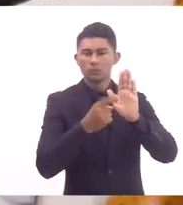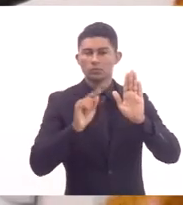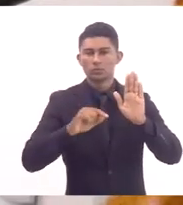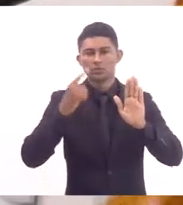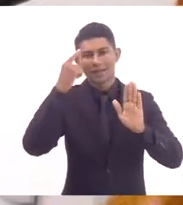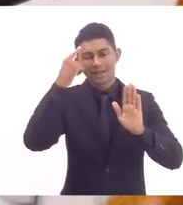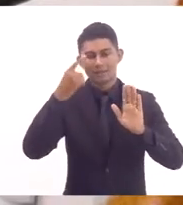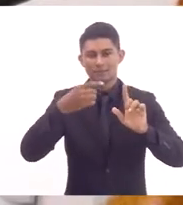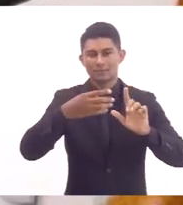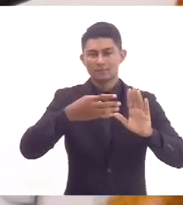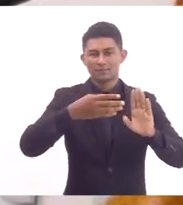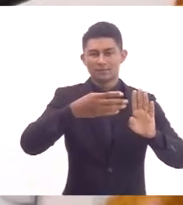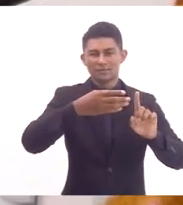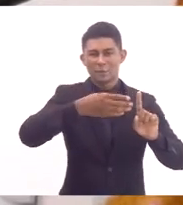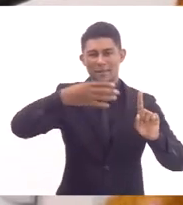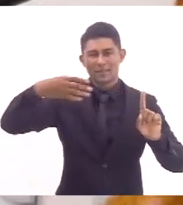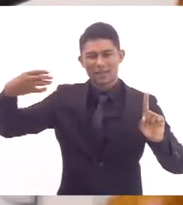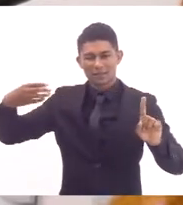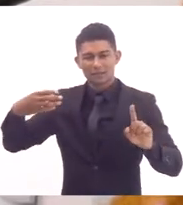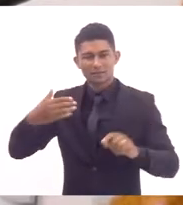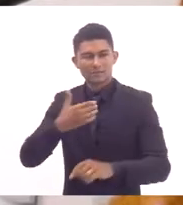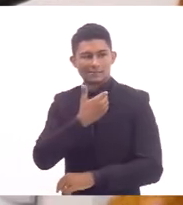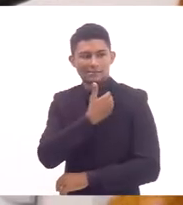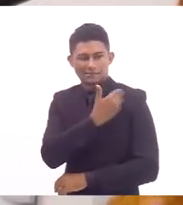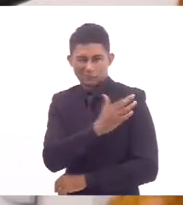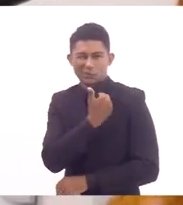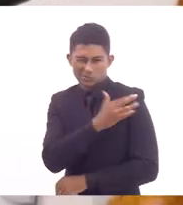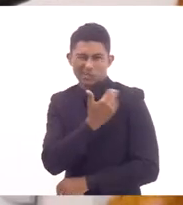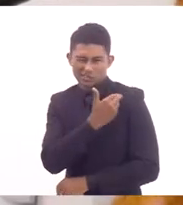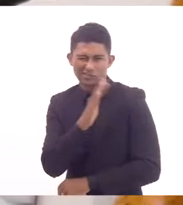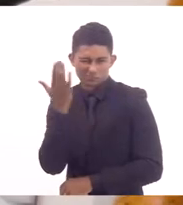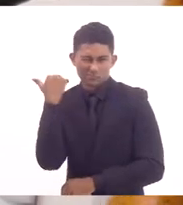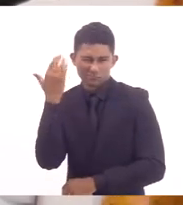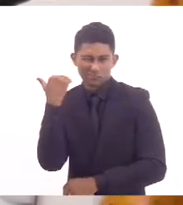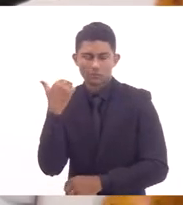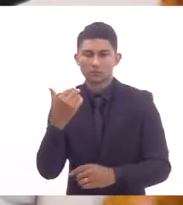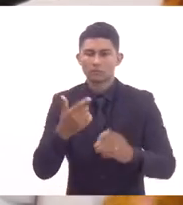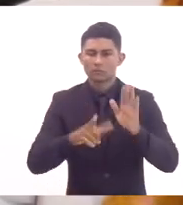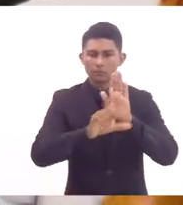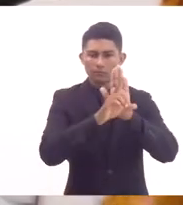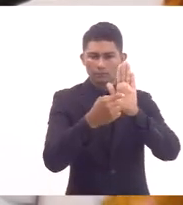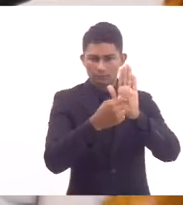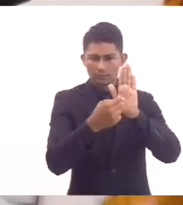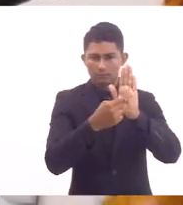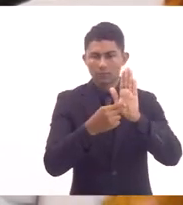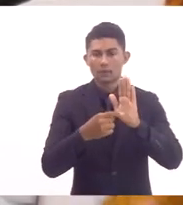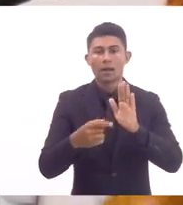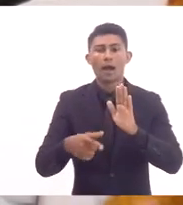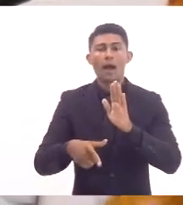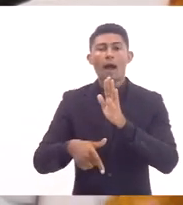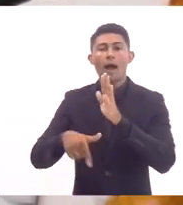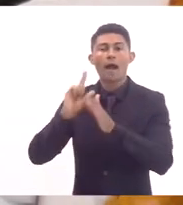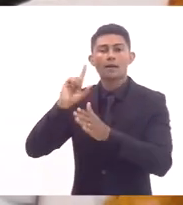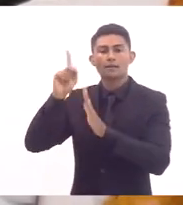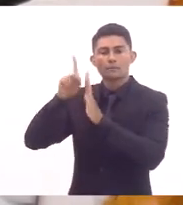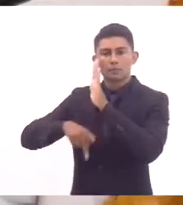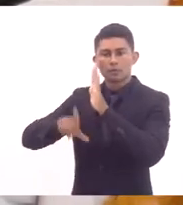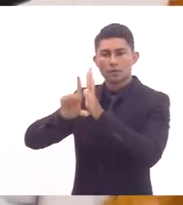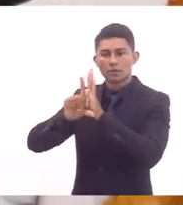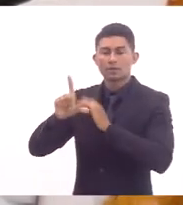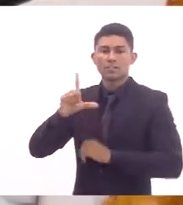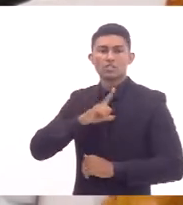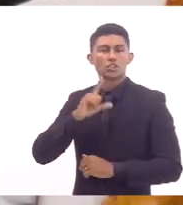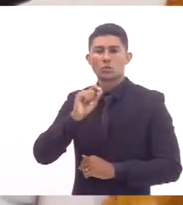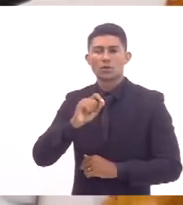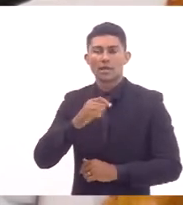discriminação LGBT e e em projetos anteriores havia punha